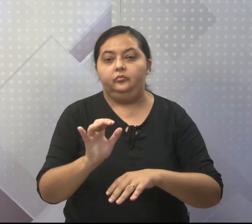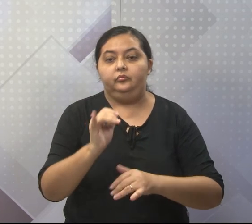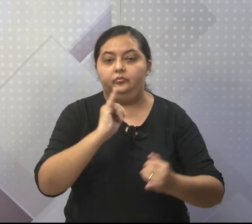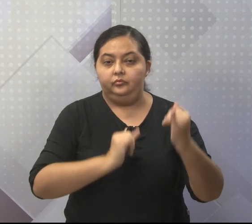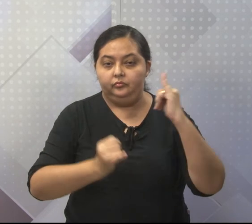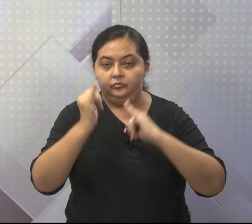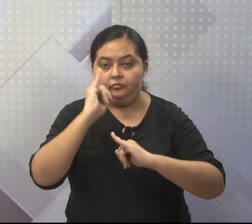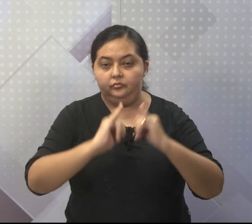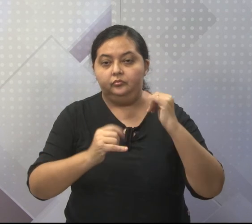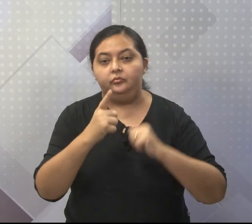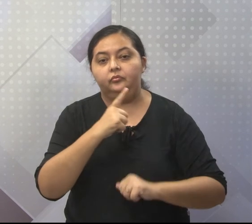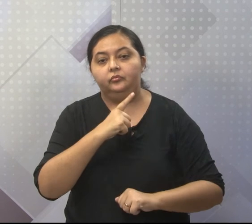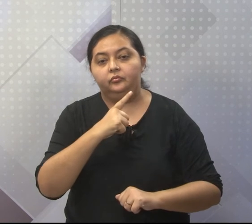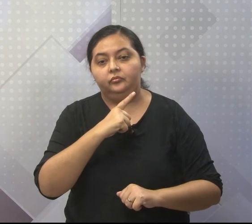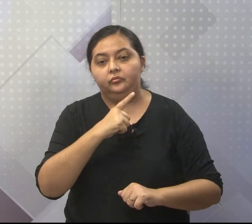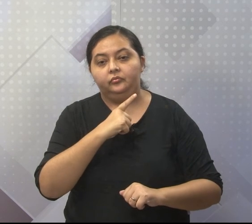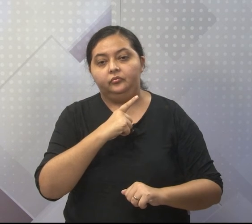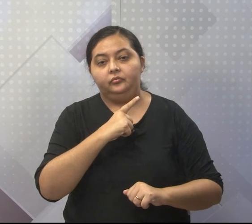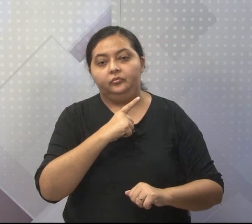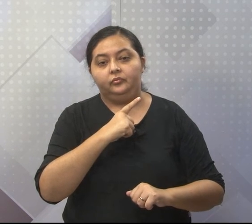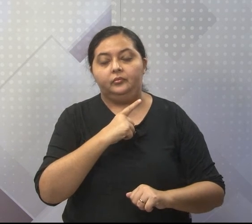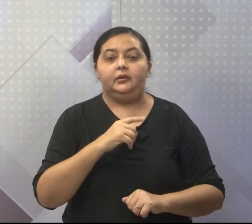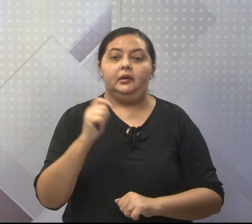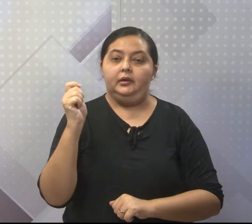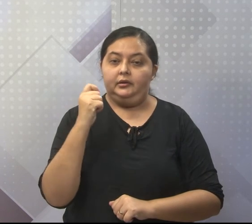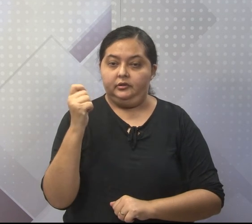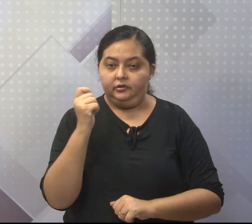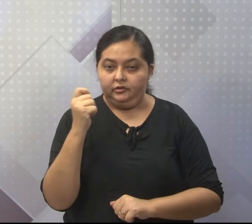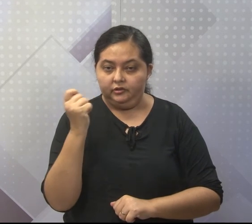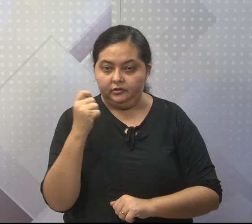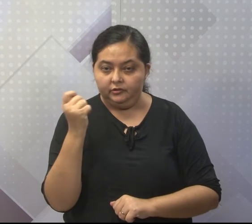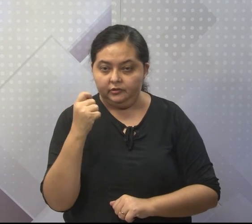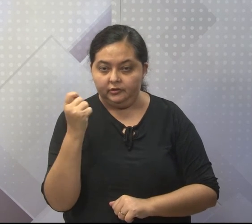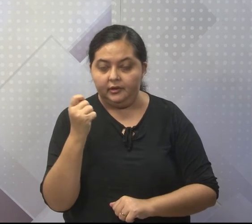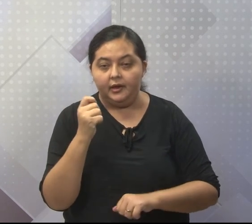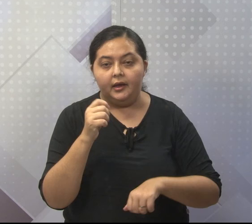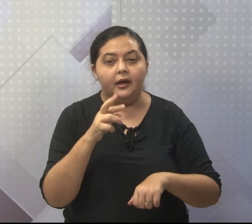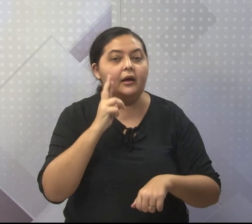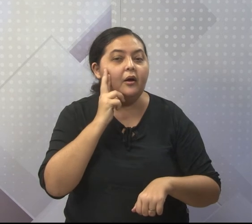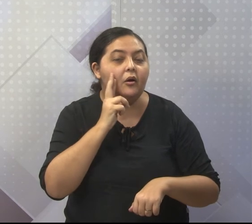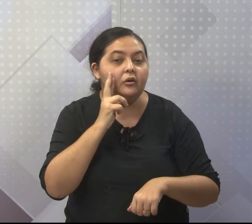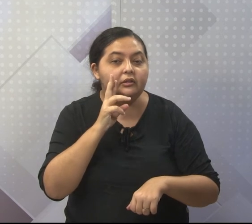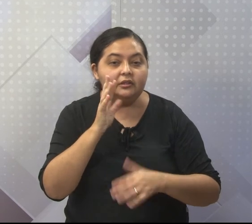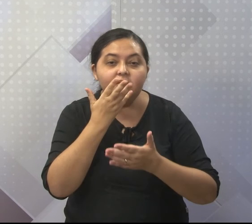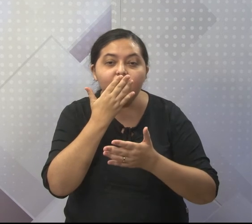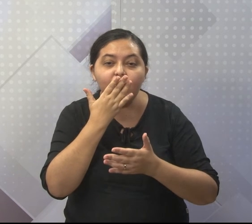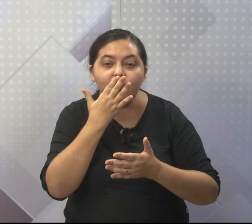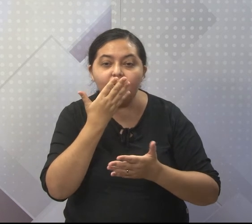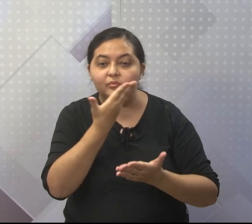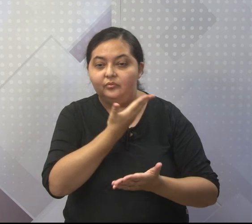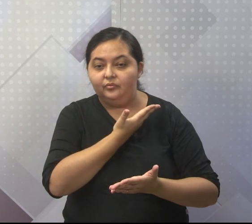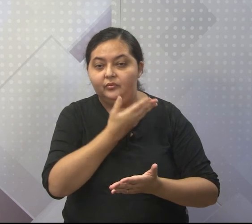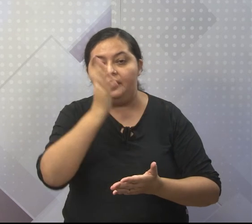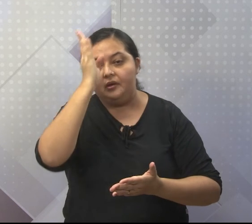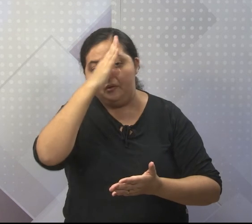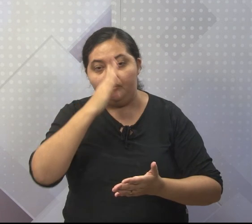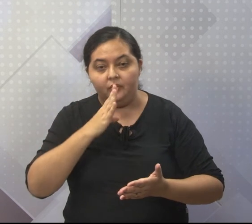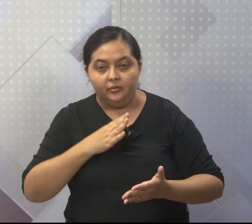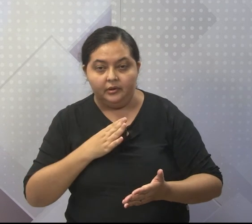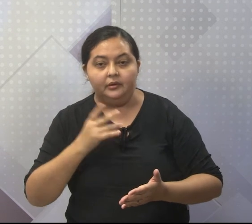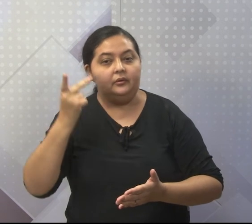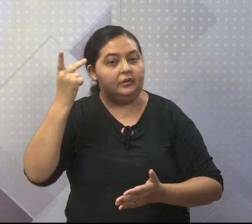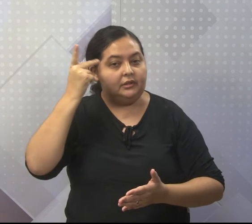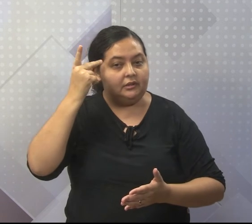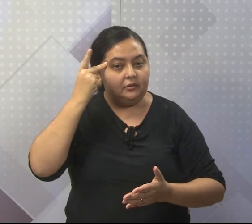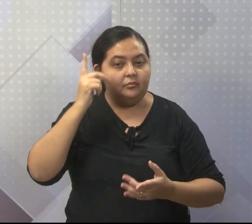por exemplo tem próximo de Buenos Aires na Argentina essa região Rosa essa área pintada de rosa no Brasil a gente tem como